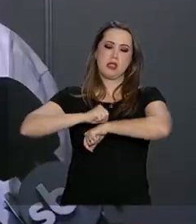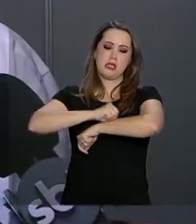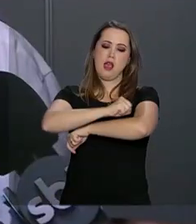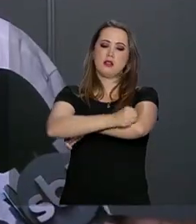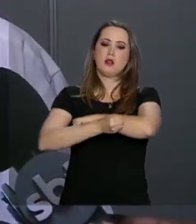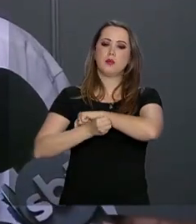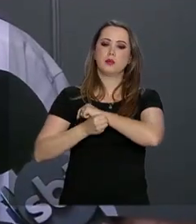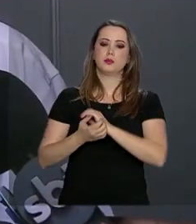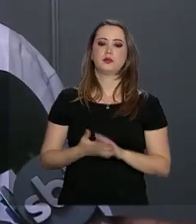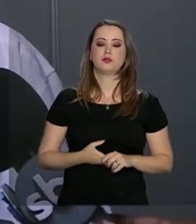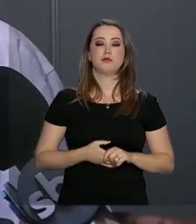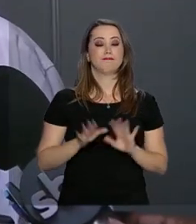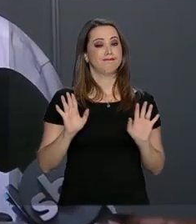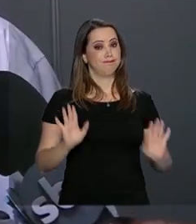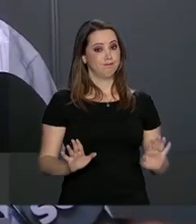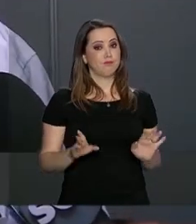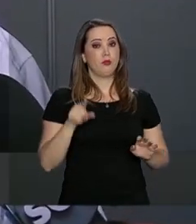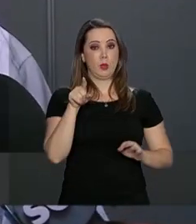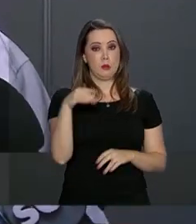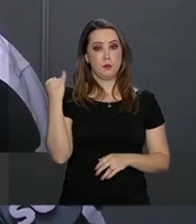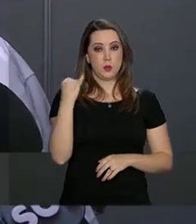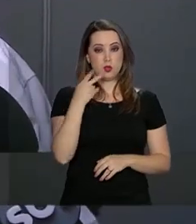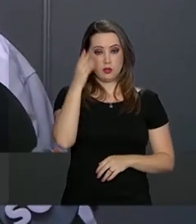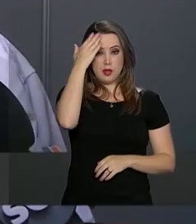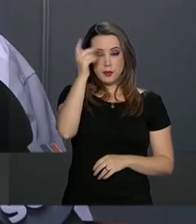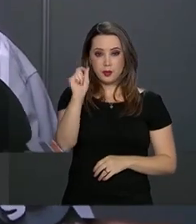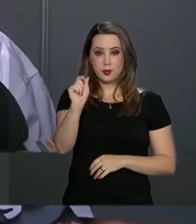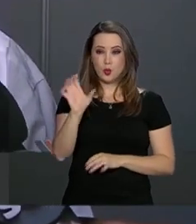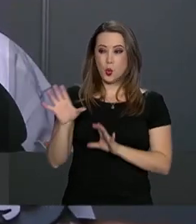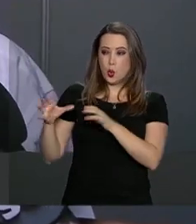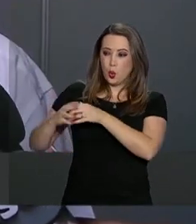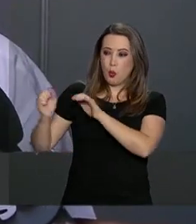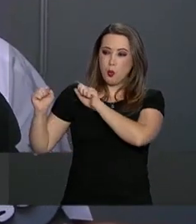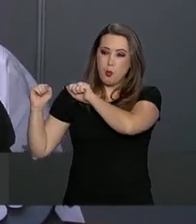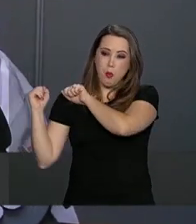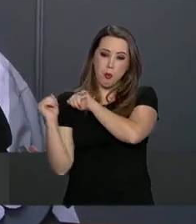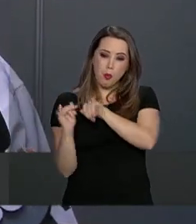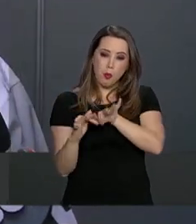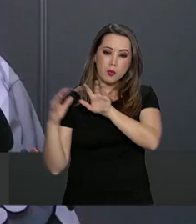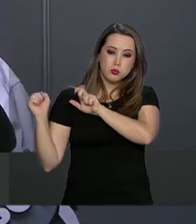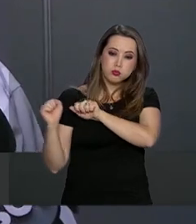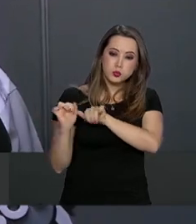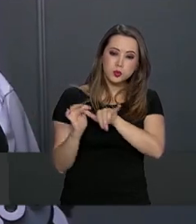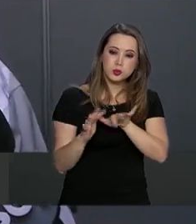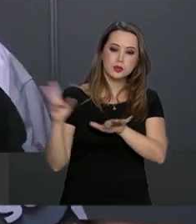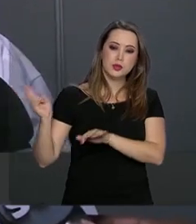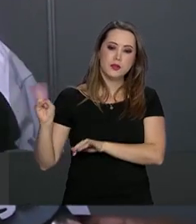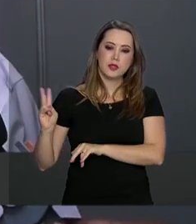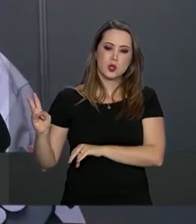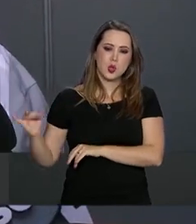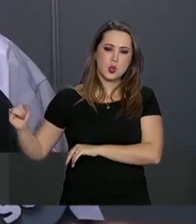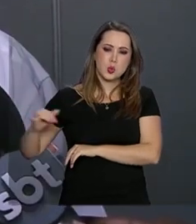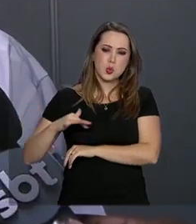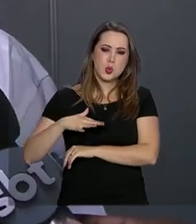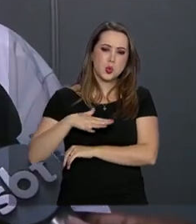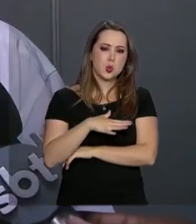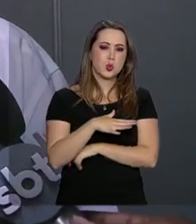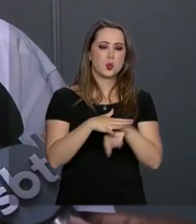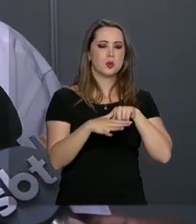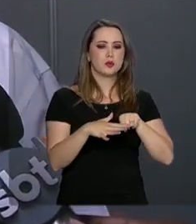sarampo. Quando você tem entrada em bloco de pessoas, como ocorreu aqui no caso de